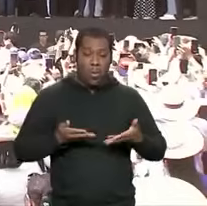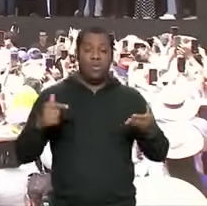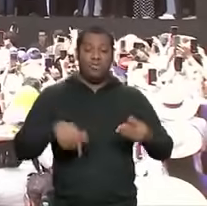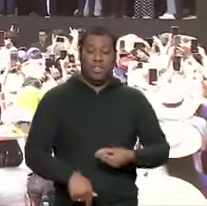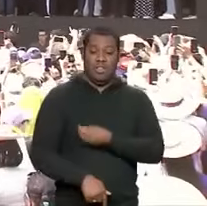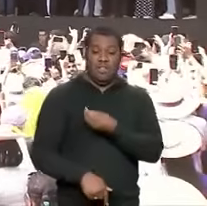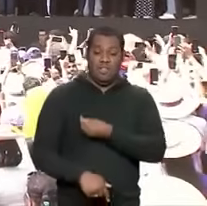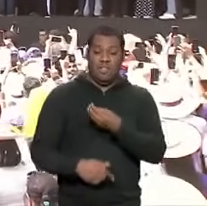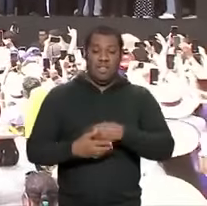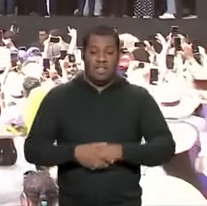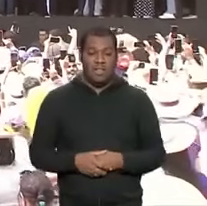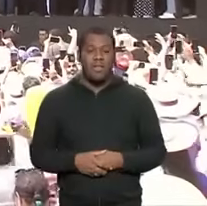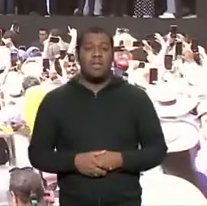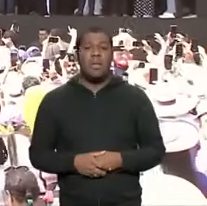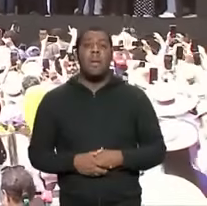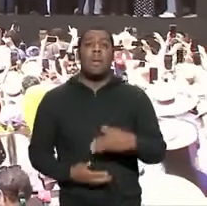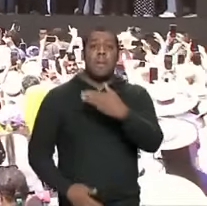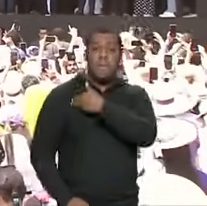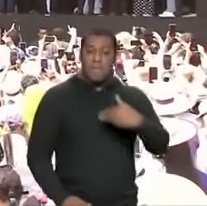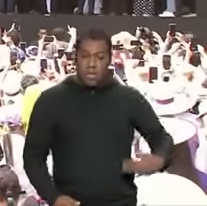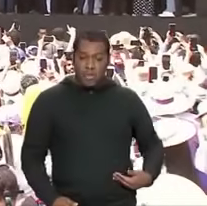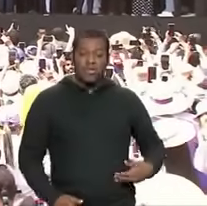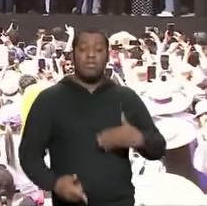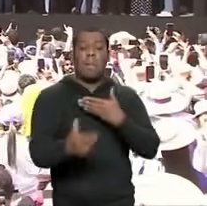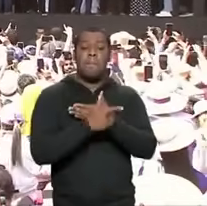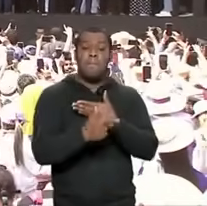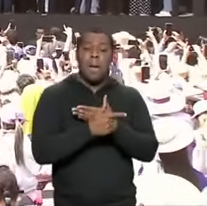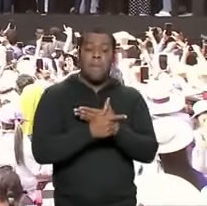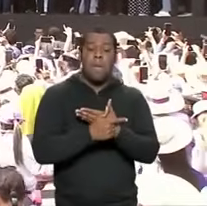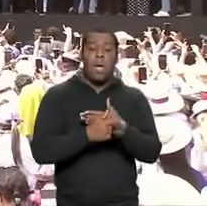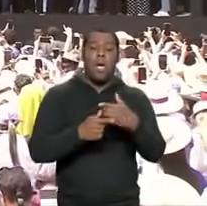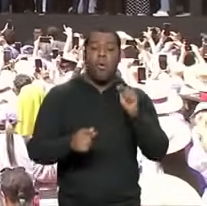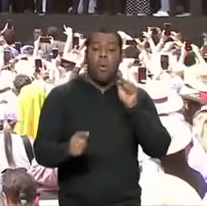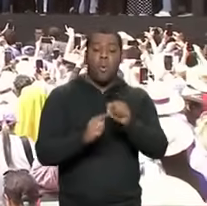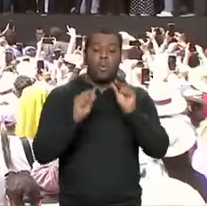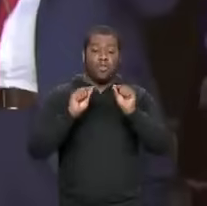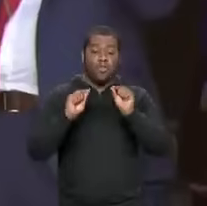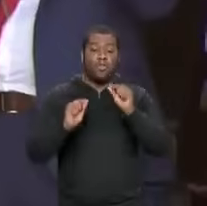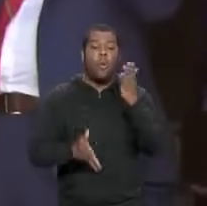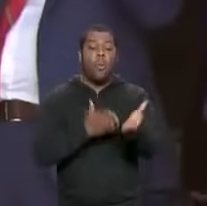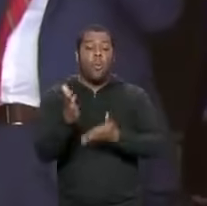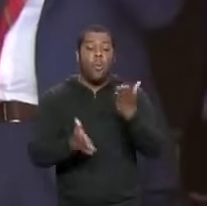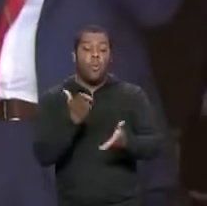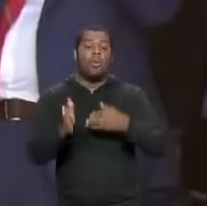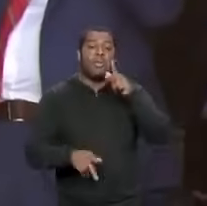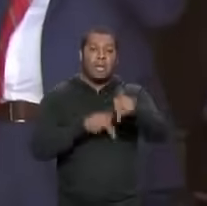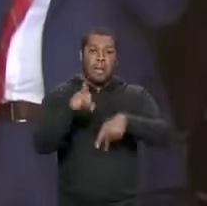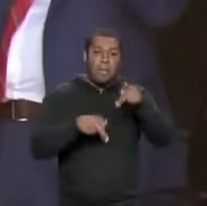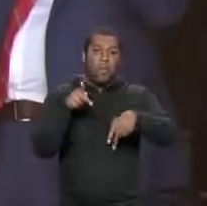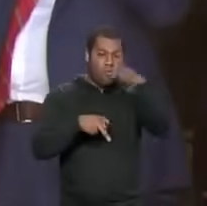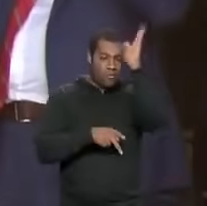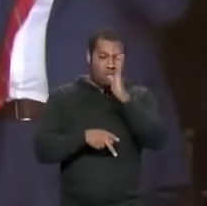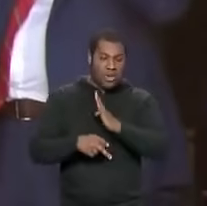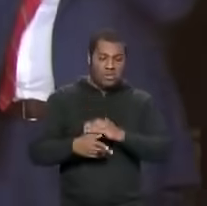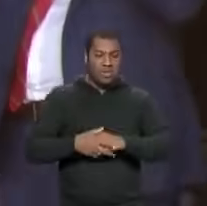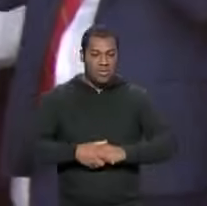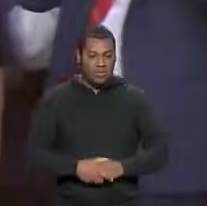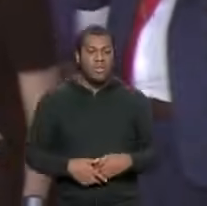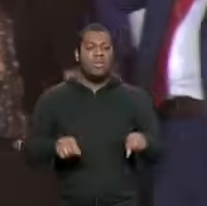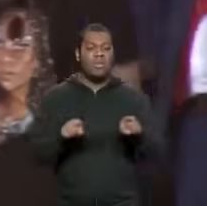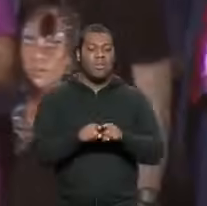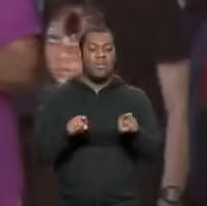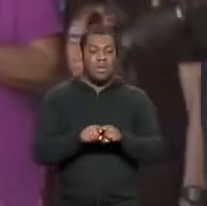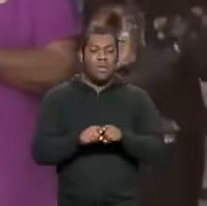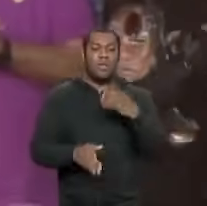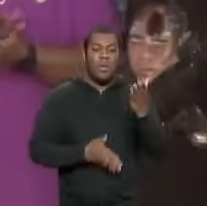só tem sentido estado do governo para atender o povo brasileiro que mais necessita o povo